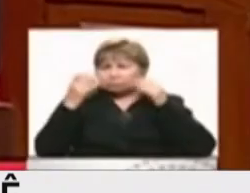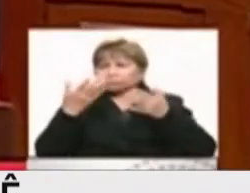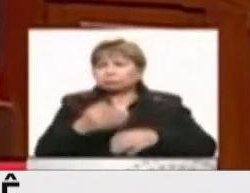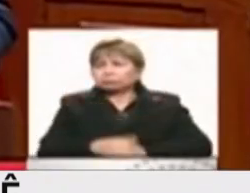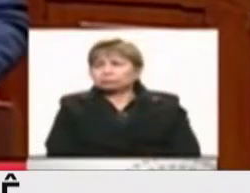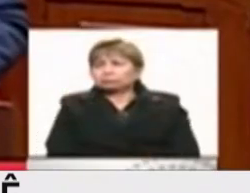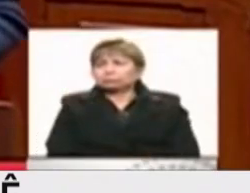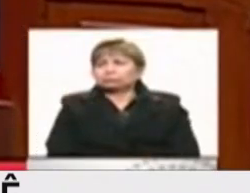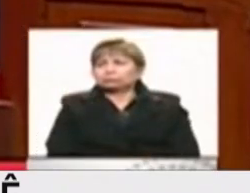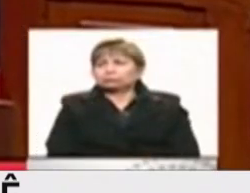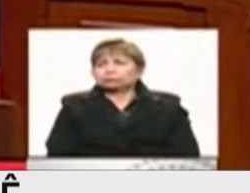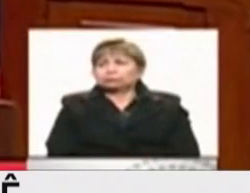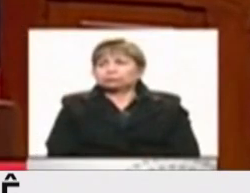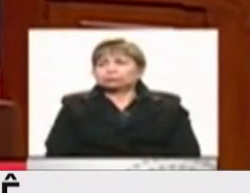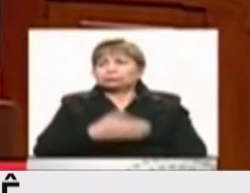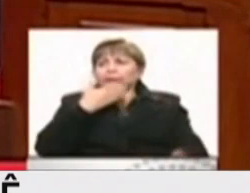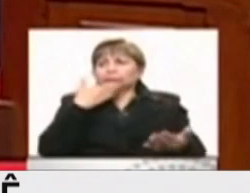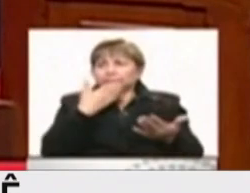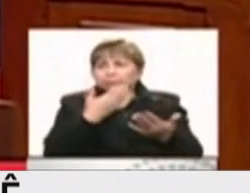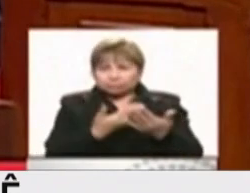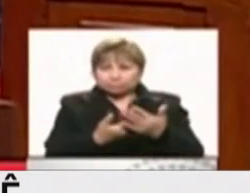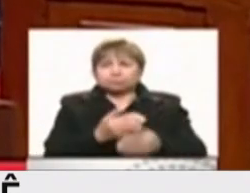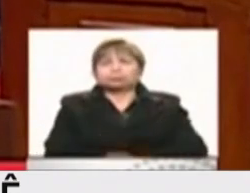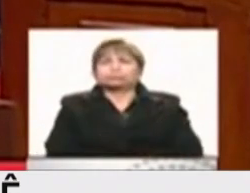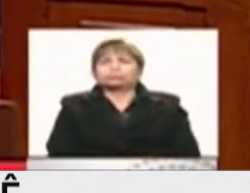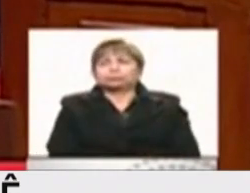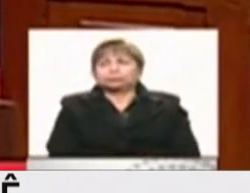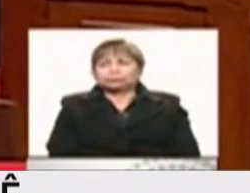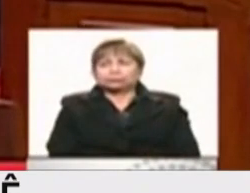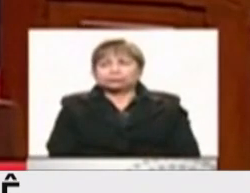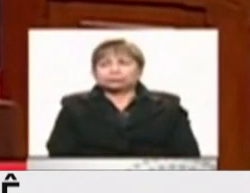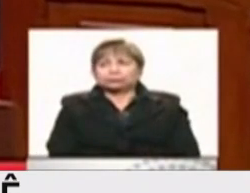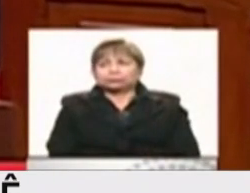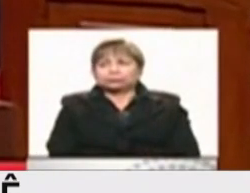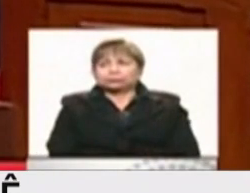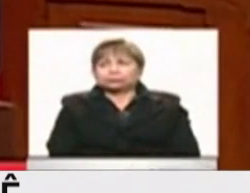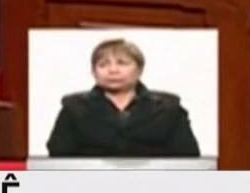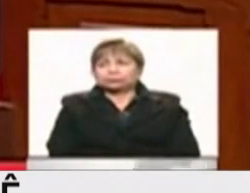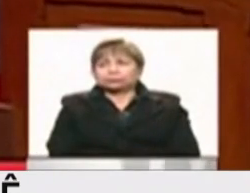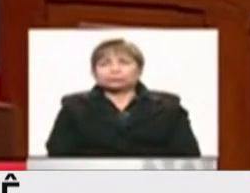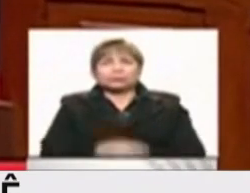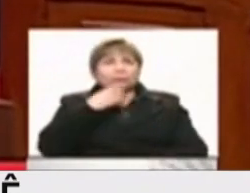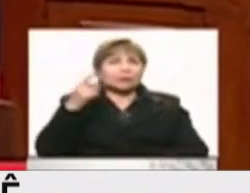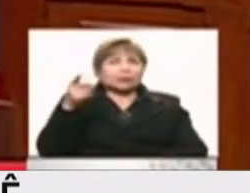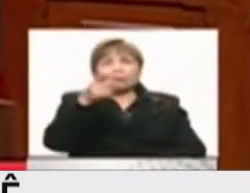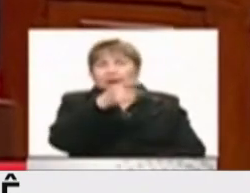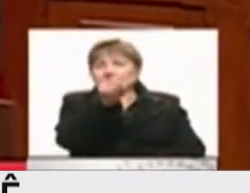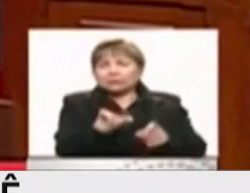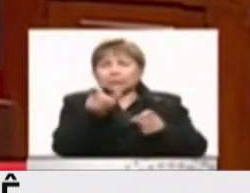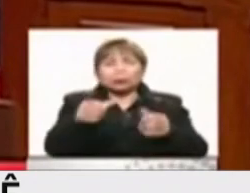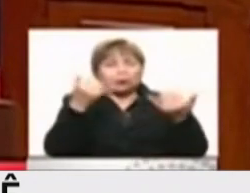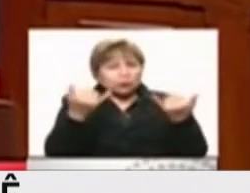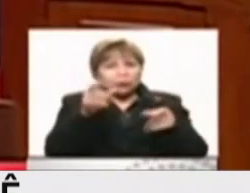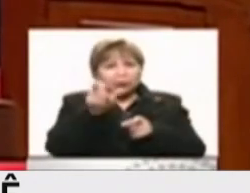tudo bem lindo exercia o cargo de comando de todo o gabinete ministerial e de acordo com a lei peruana saem